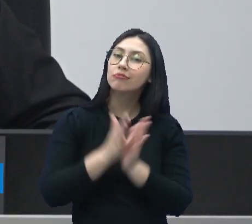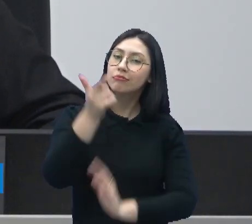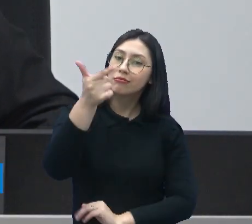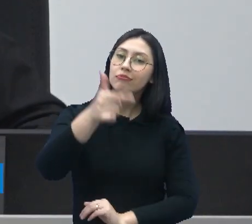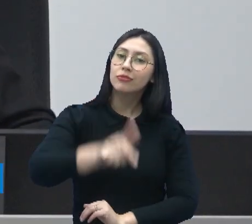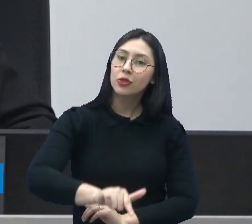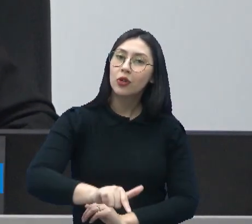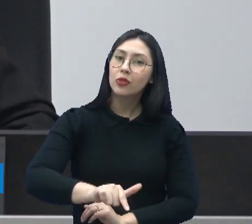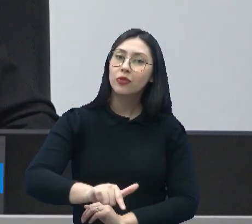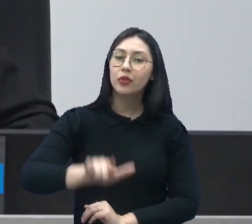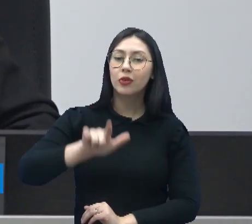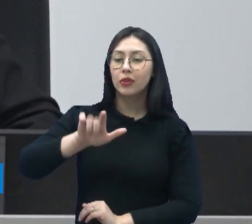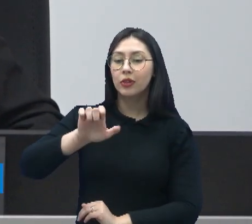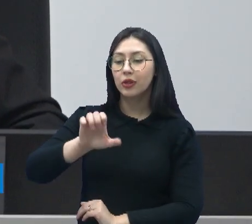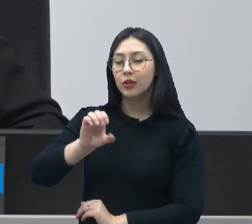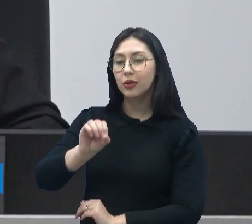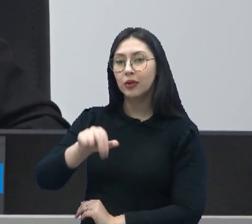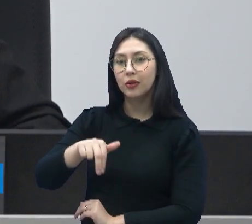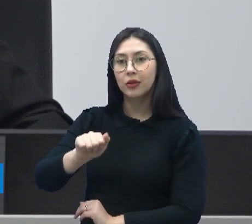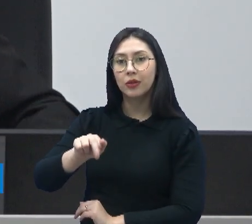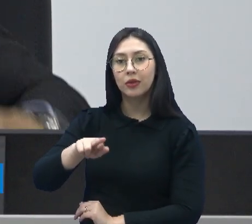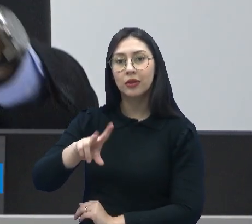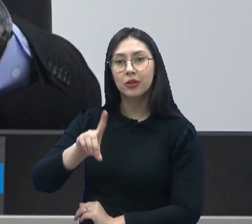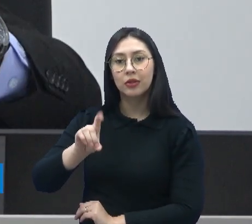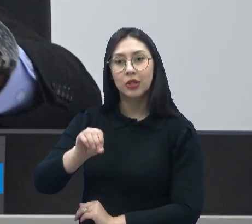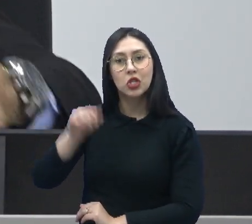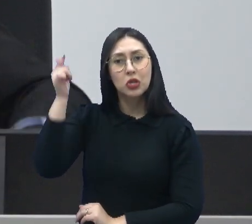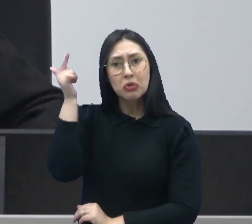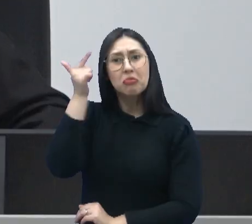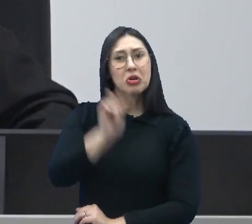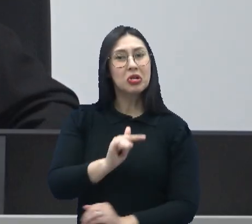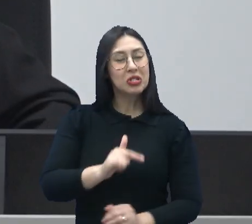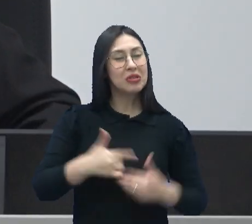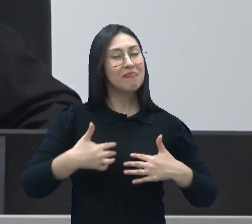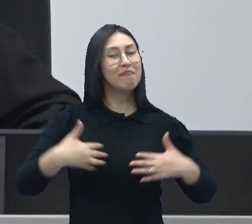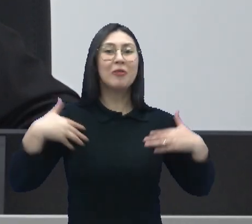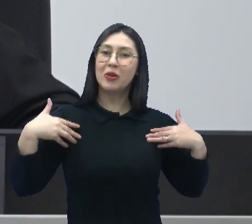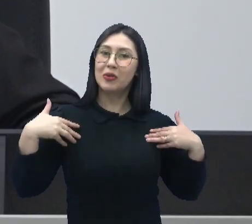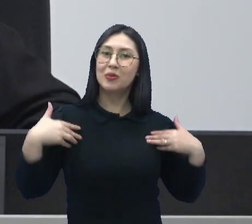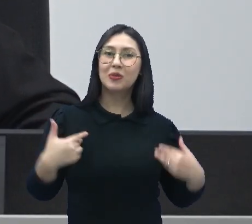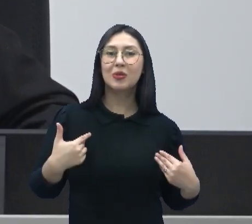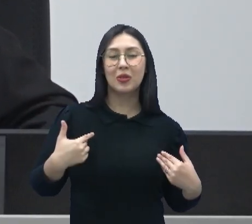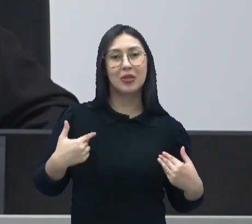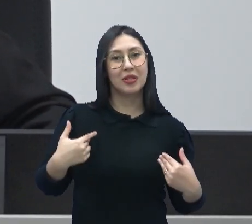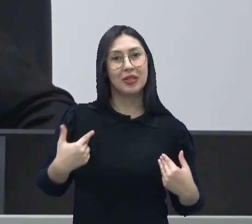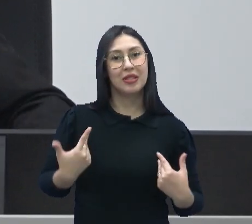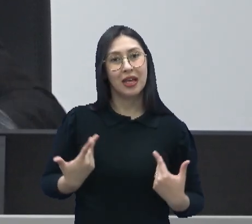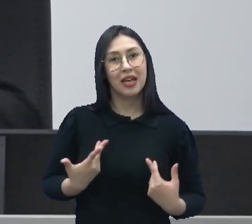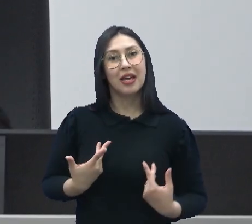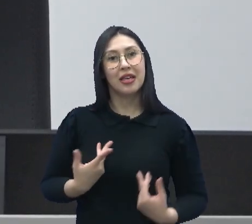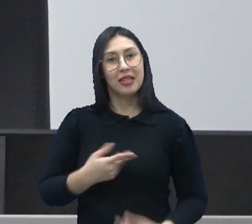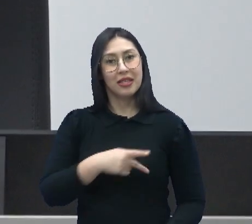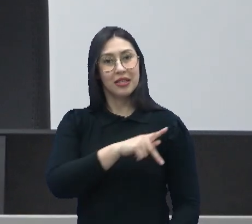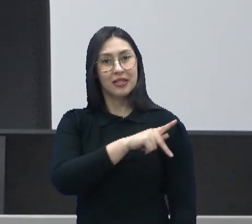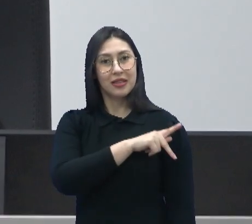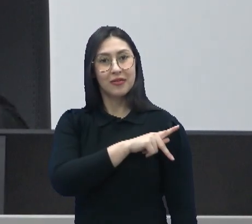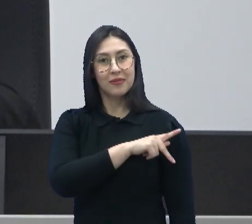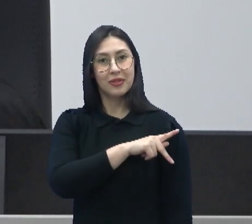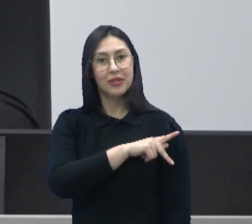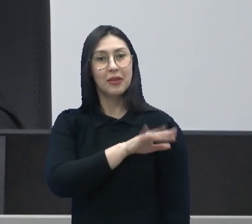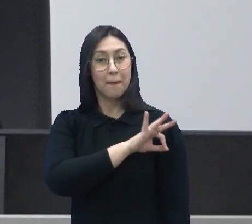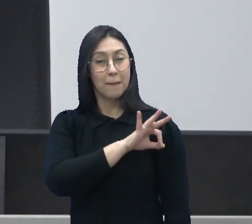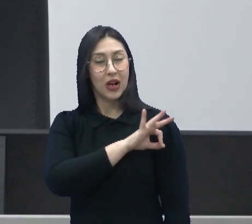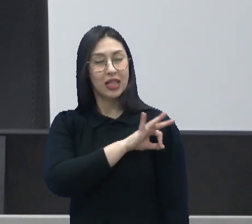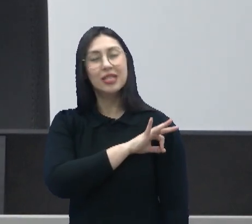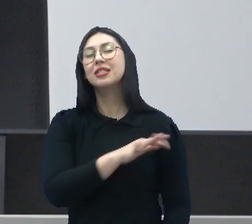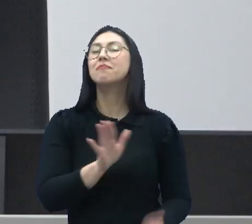o Leonardo por essa conquista, por esse orgulho para a GCM, esse orgulho para São José dos Campos. Meu parabéns, Leonardo, mais